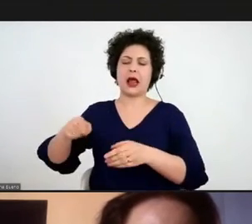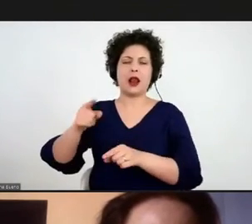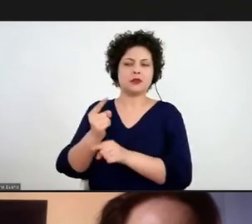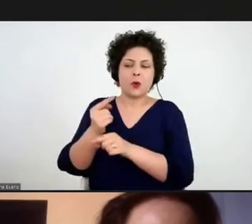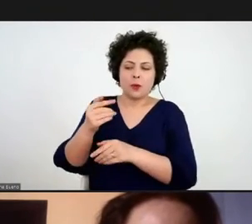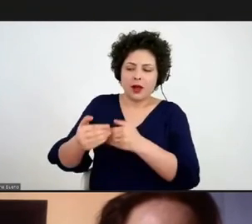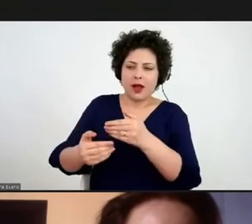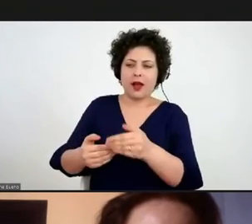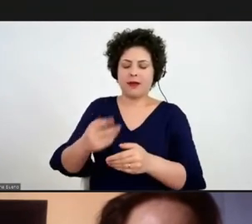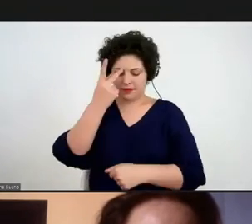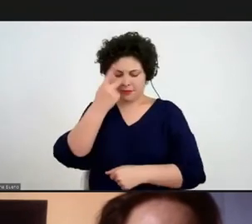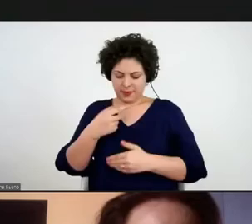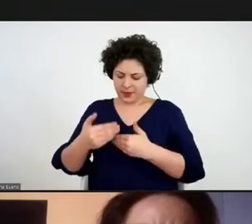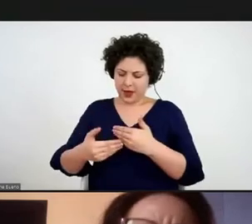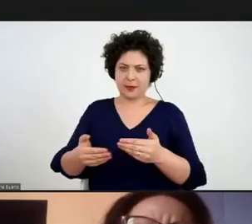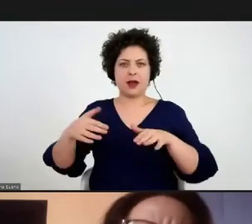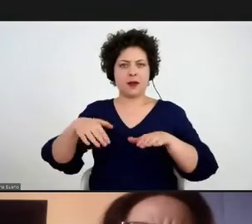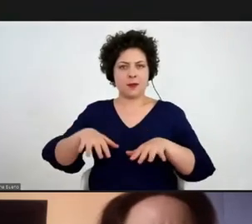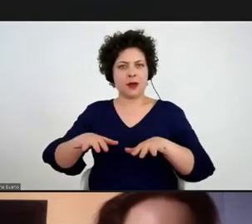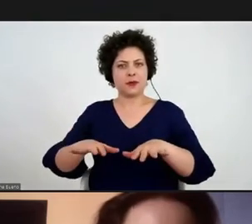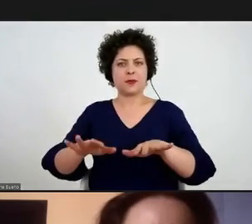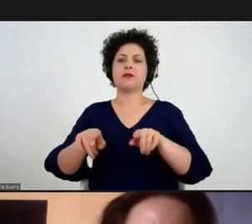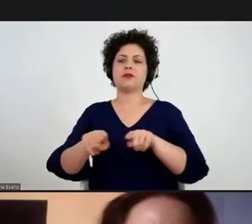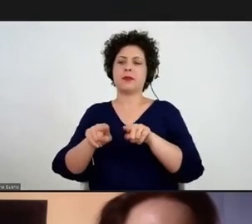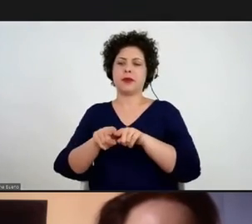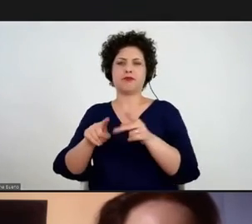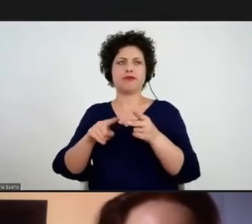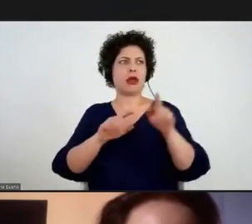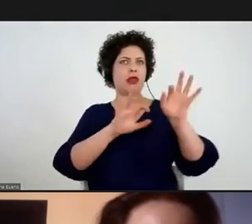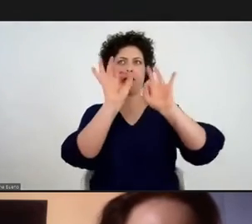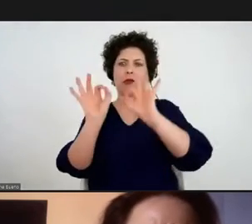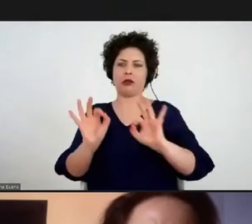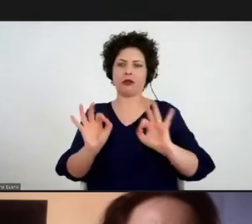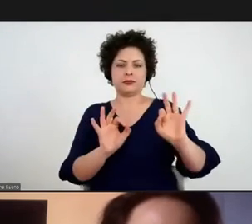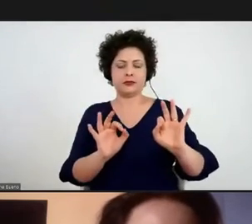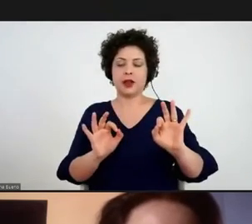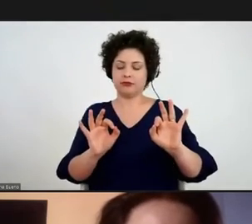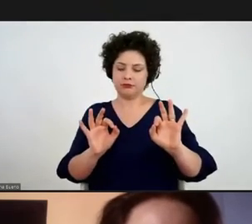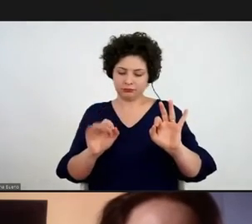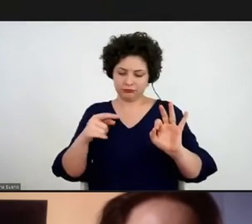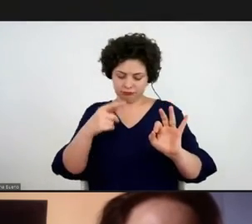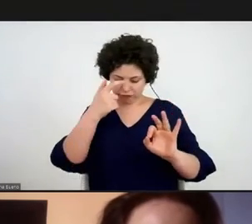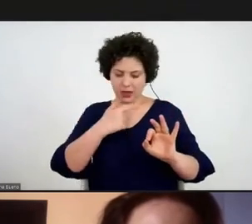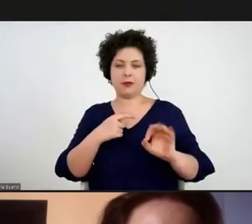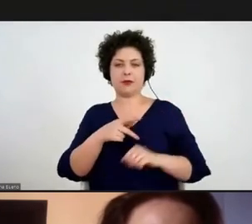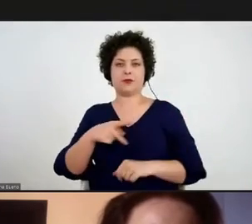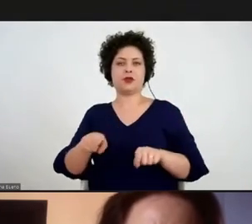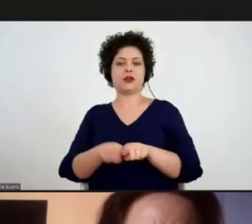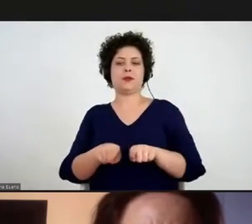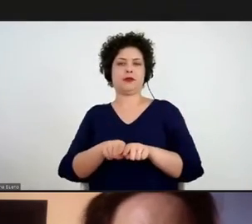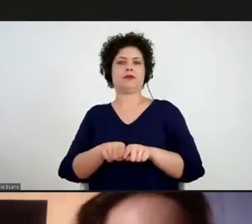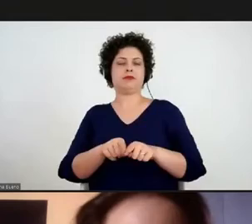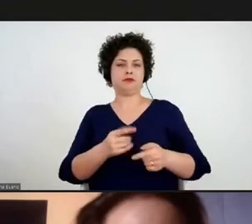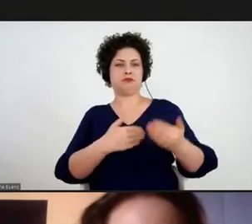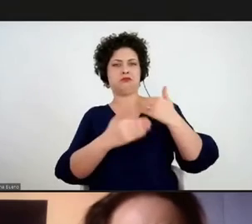se ver tecelã, de decoradora a tecelã, que ela se constitui professora também.